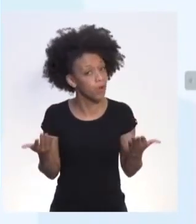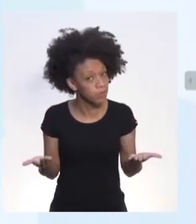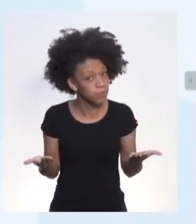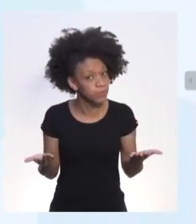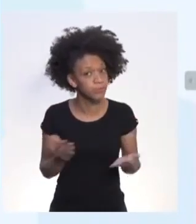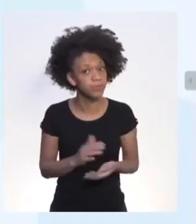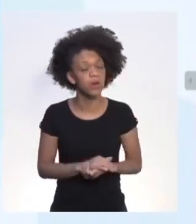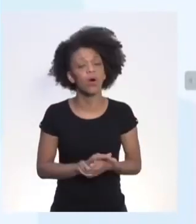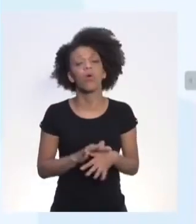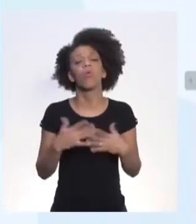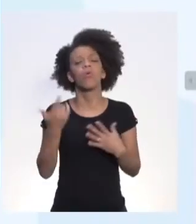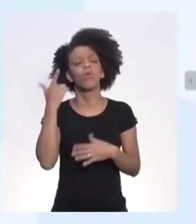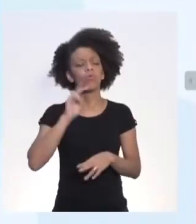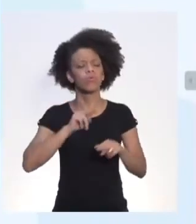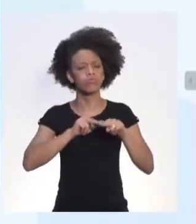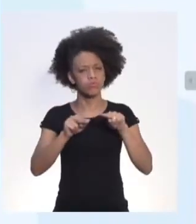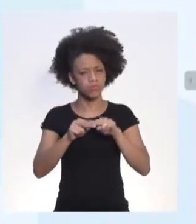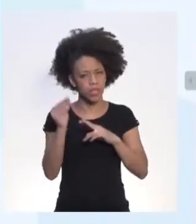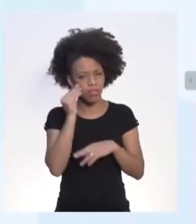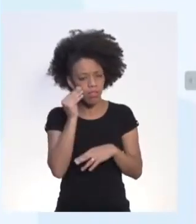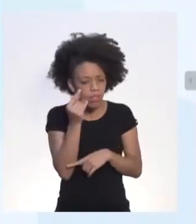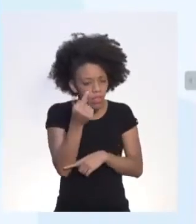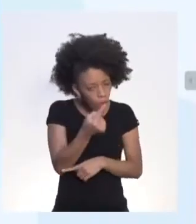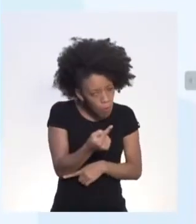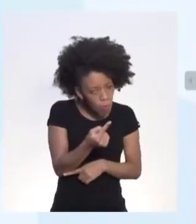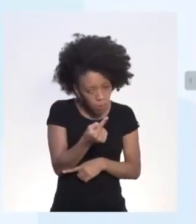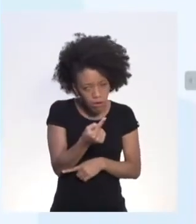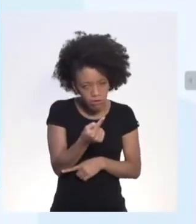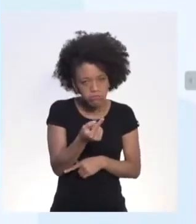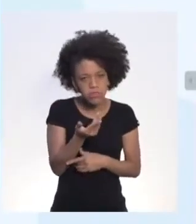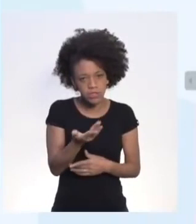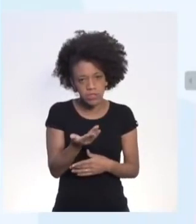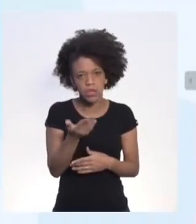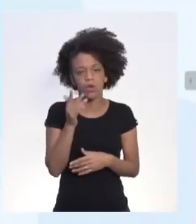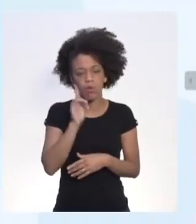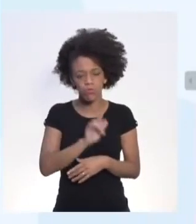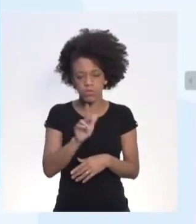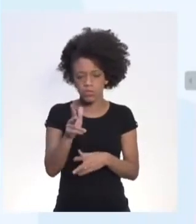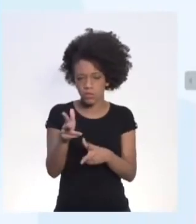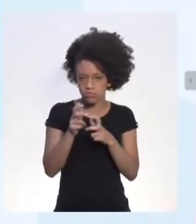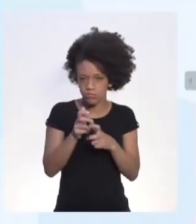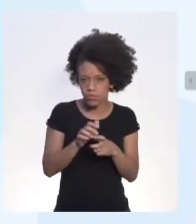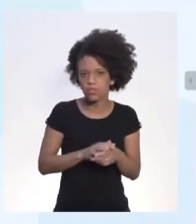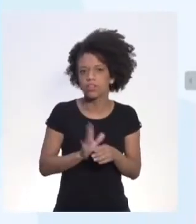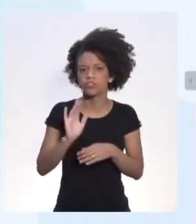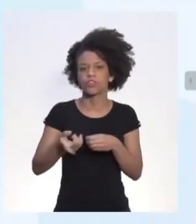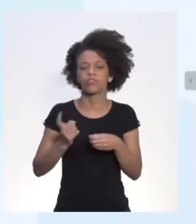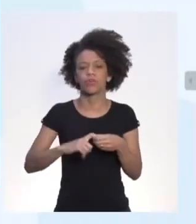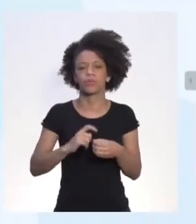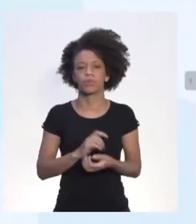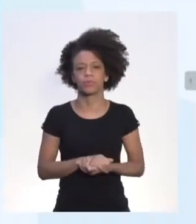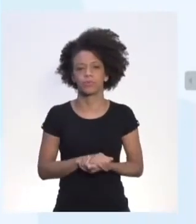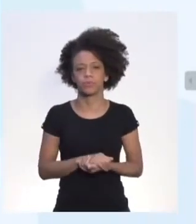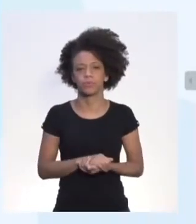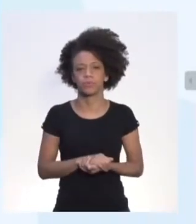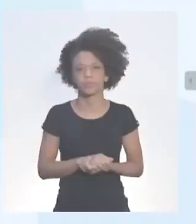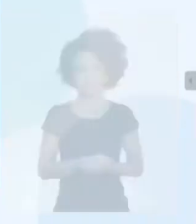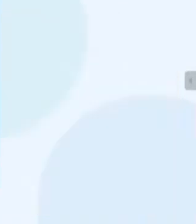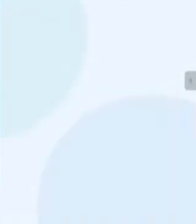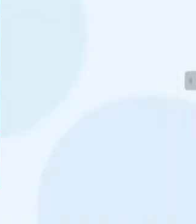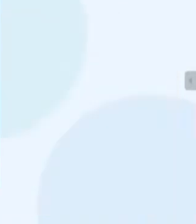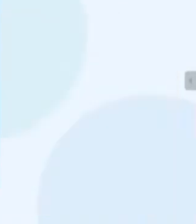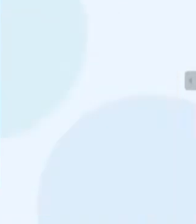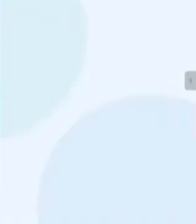ó. Qual que eu consigo encaixar? Tenta pelo menos uma aí, que dá para vocês enxergarem, a gente já retorna.